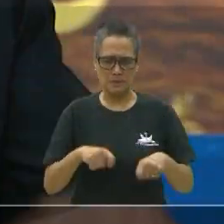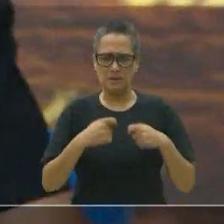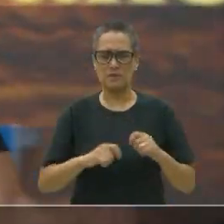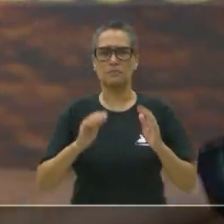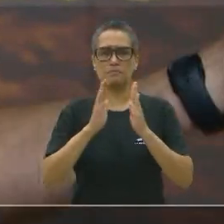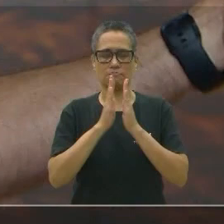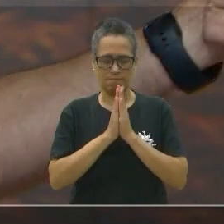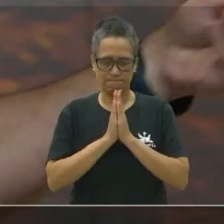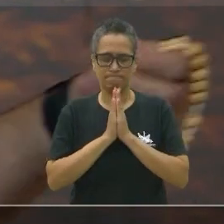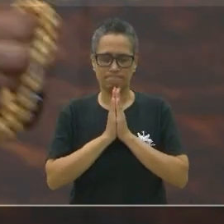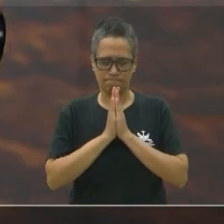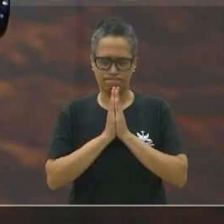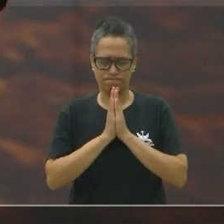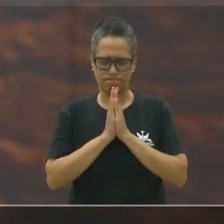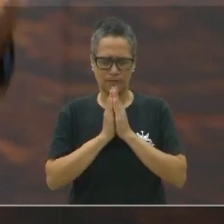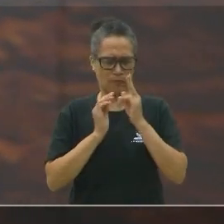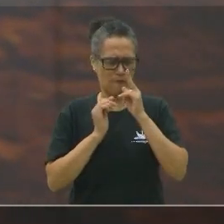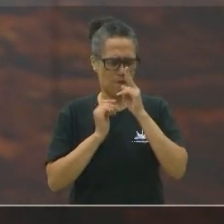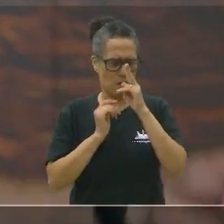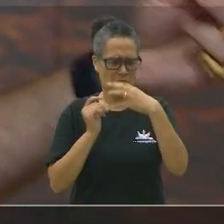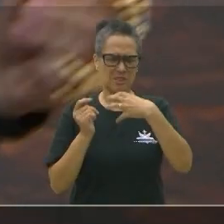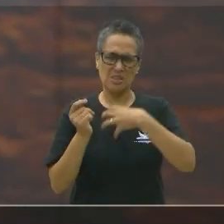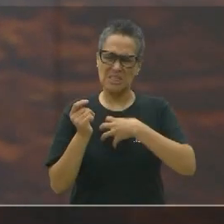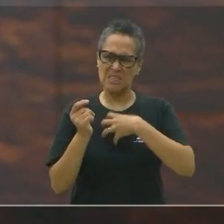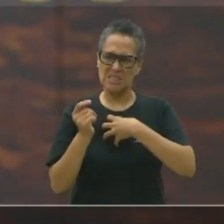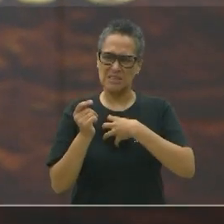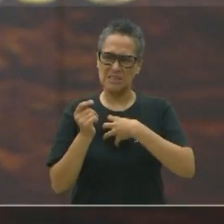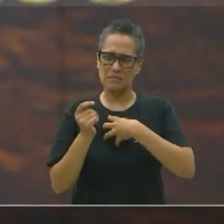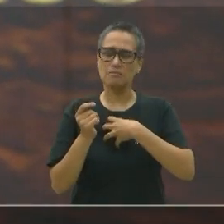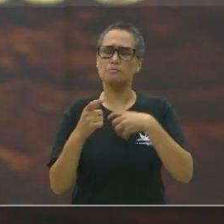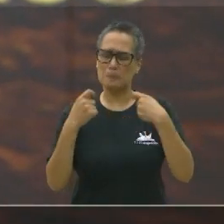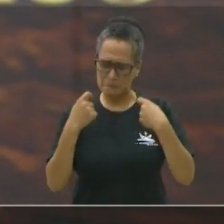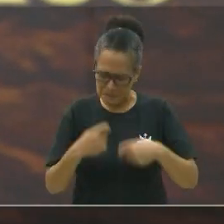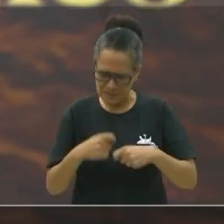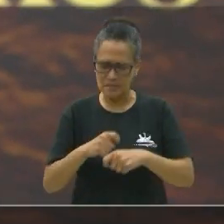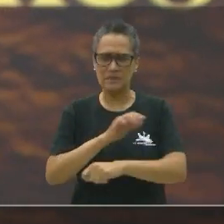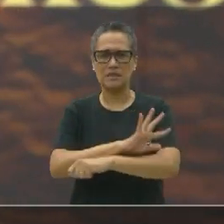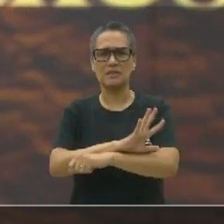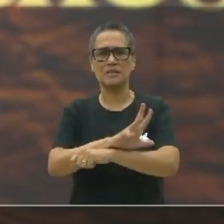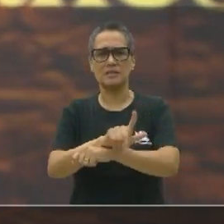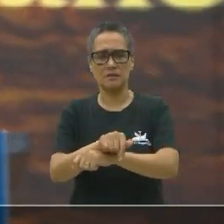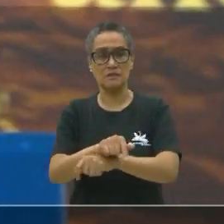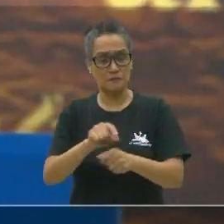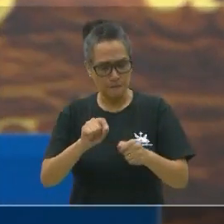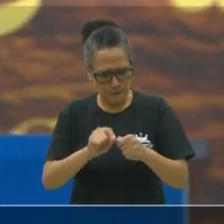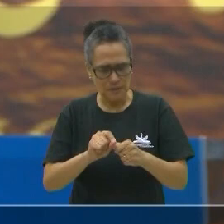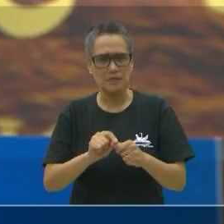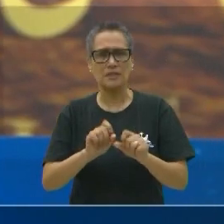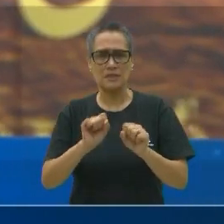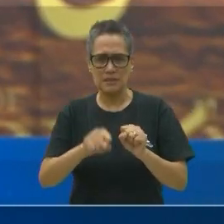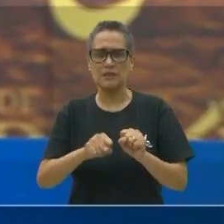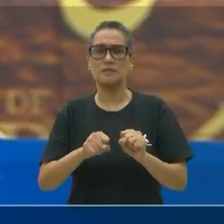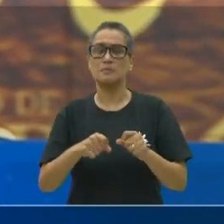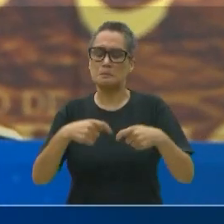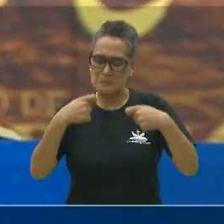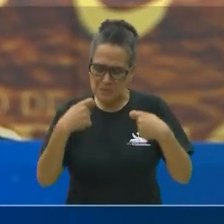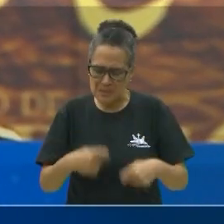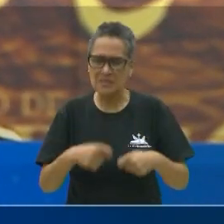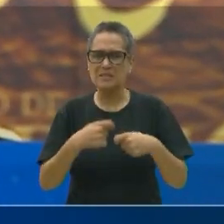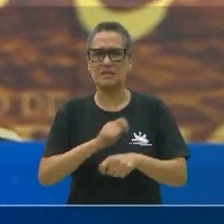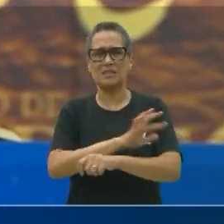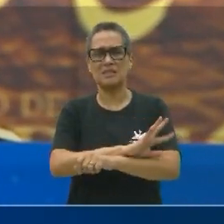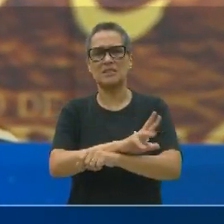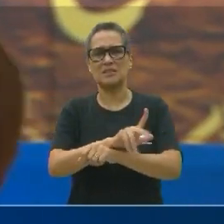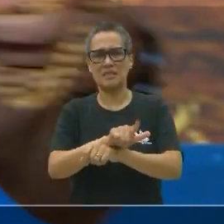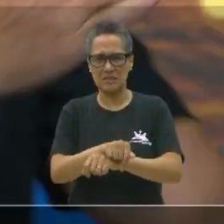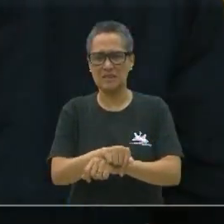e vinha forte isto, é para realizar um cerco de Jericó, é preciso fazer um cerco de